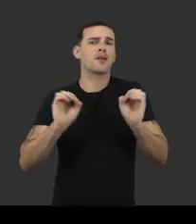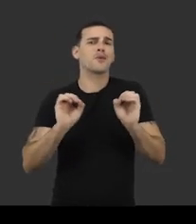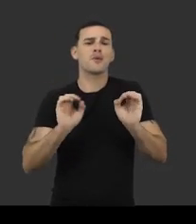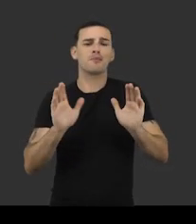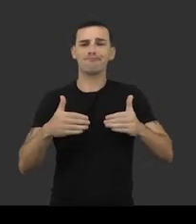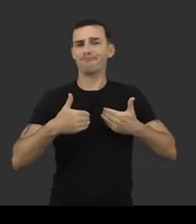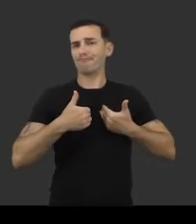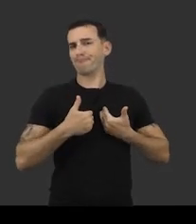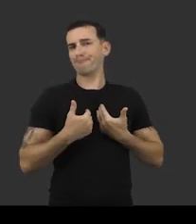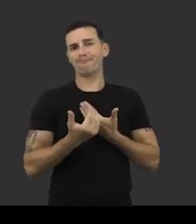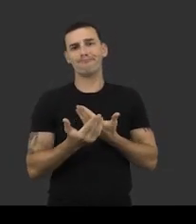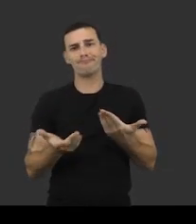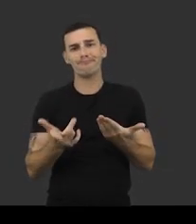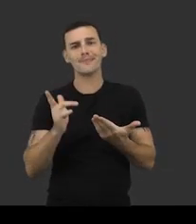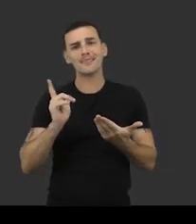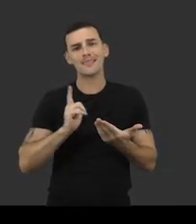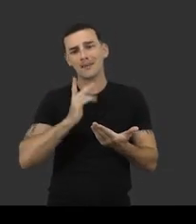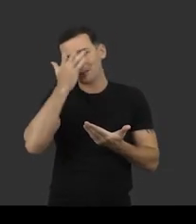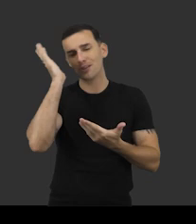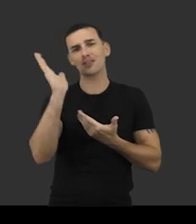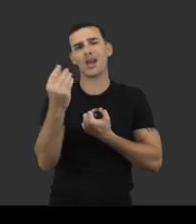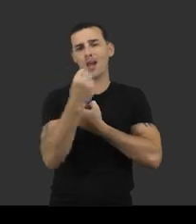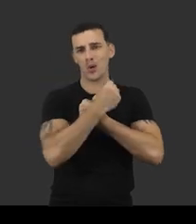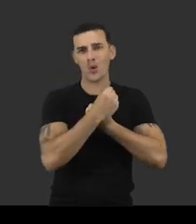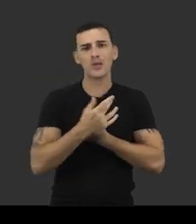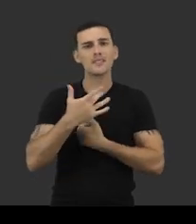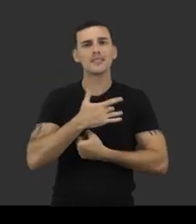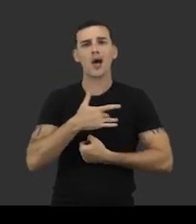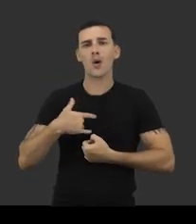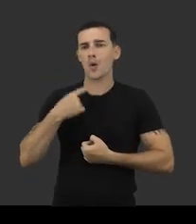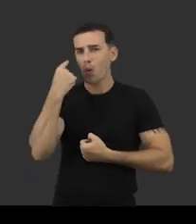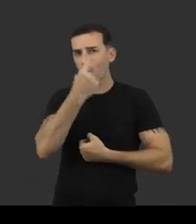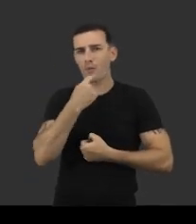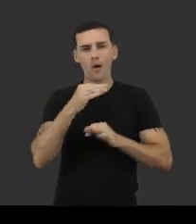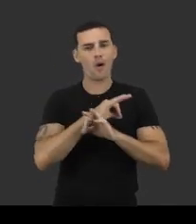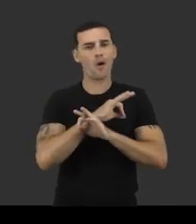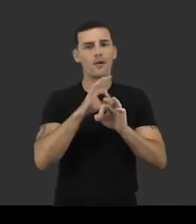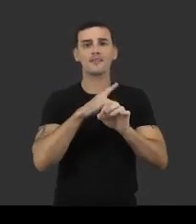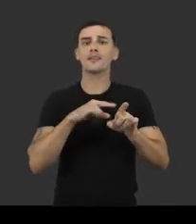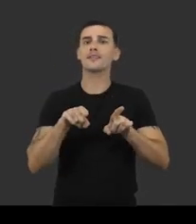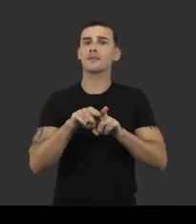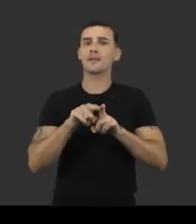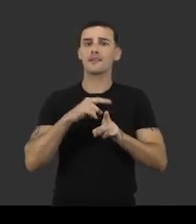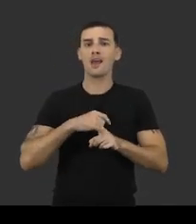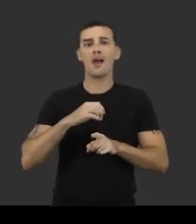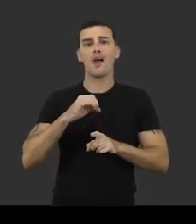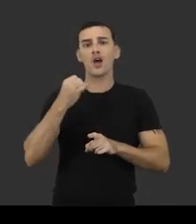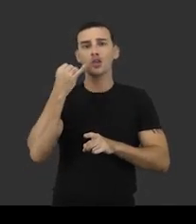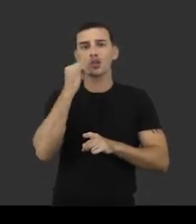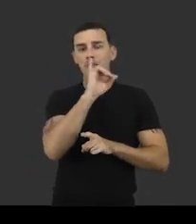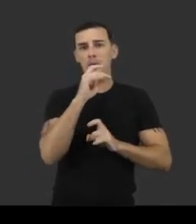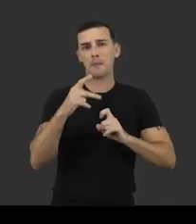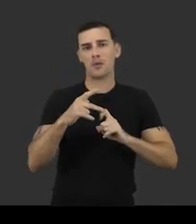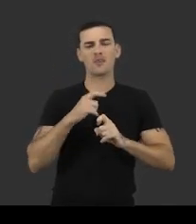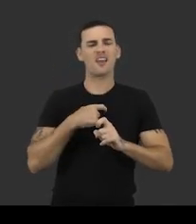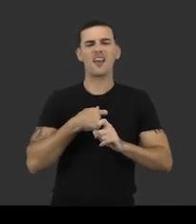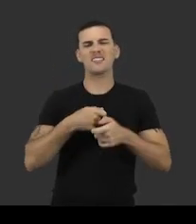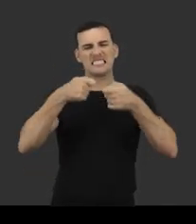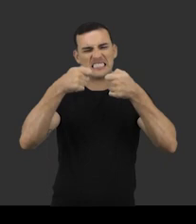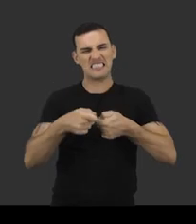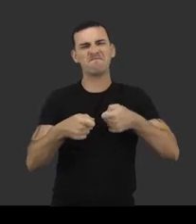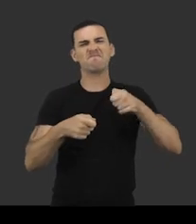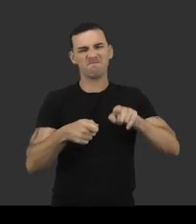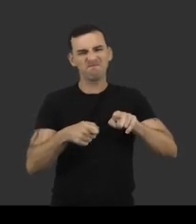de autismo, um paciente que cuida bem da sua saúde bucal. Nem na odontopediatria a gente consegue bater o martelo